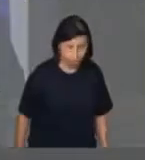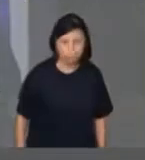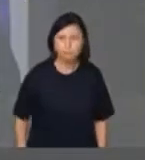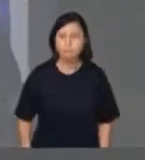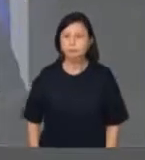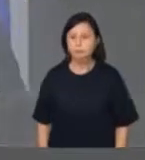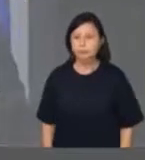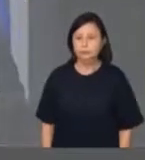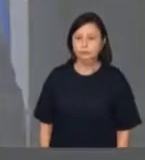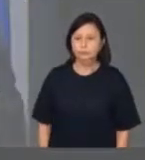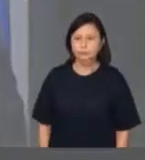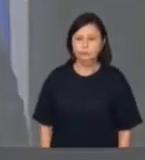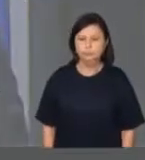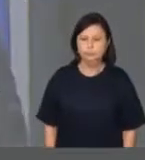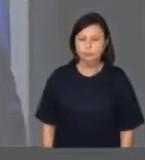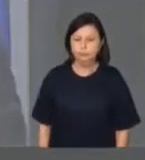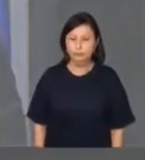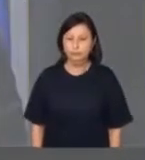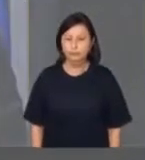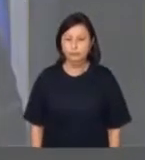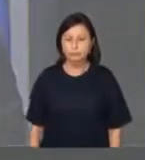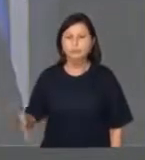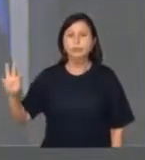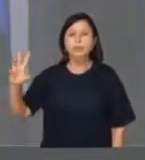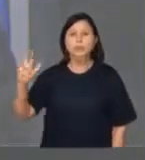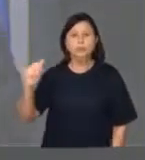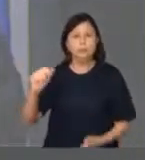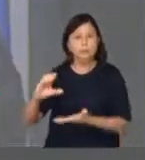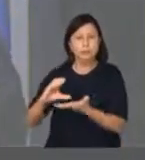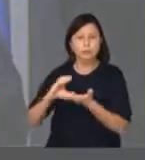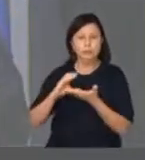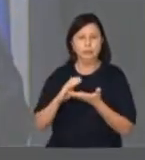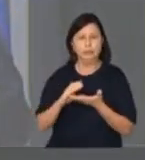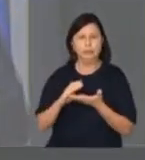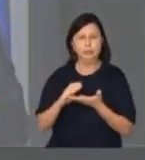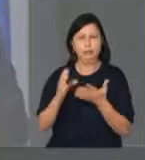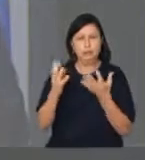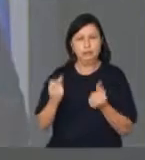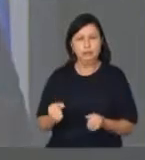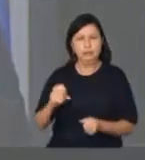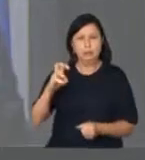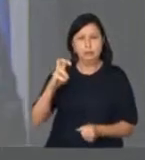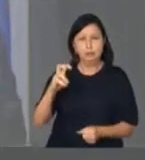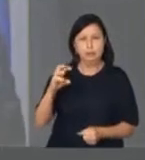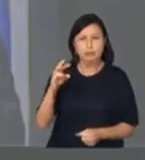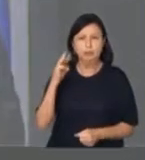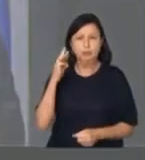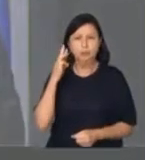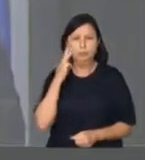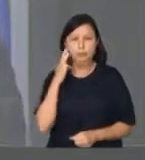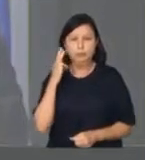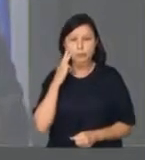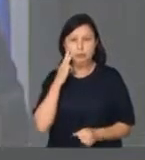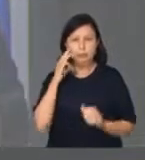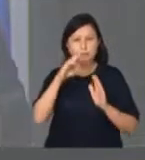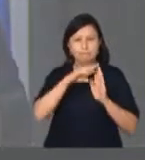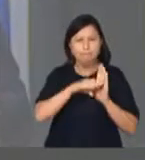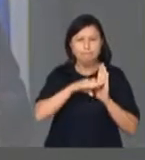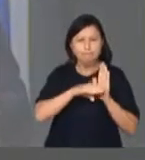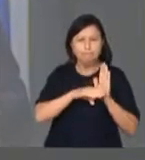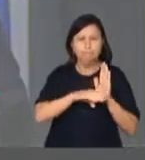cair vertiginosamente. Grande contribuição que essas mídias trazem ao